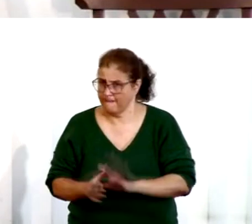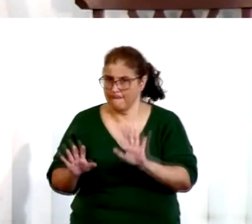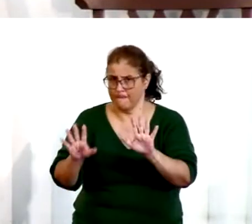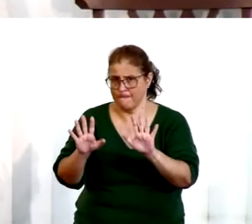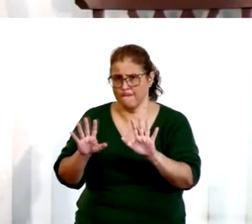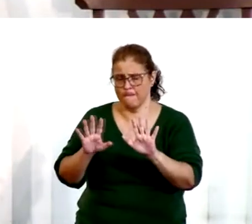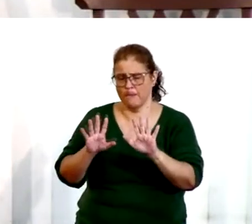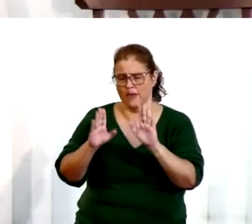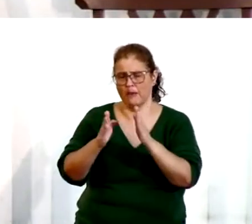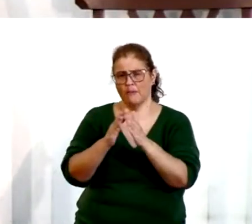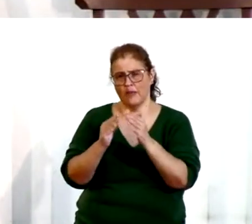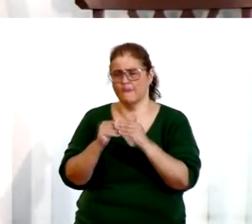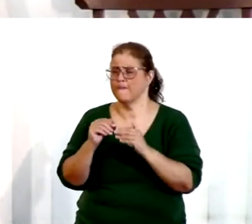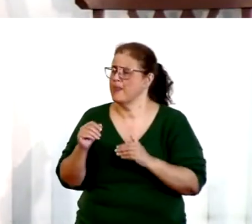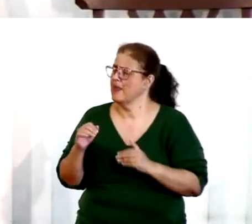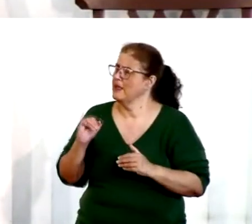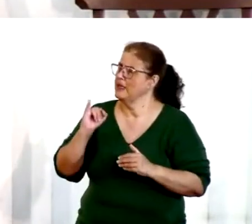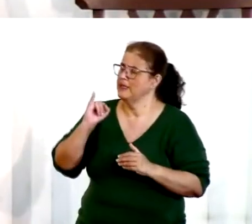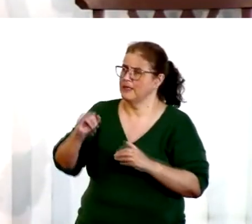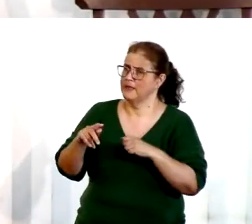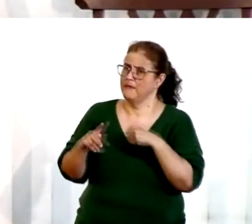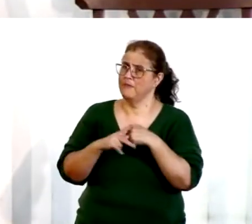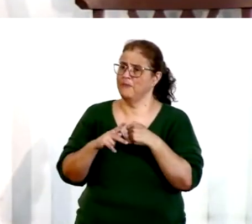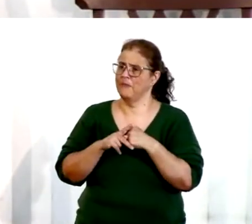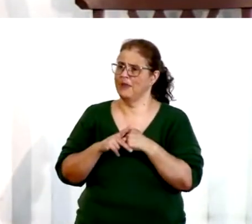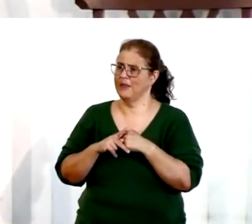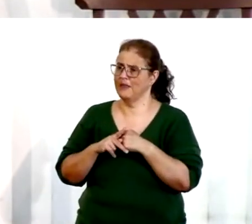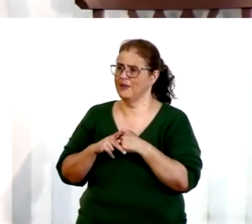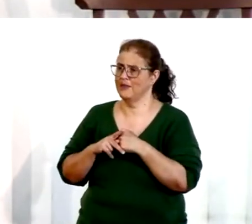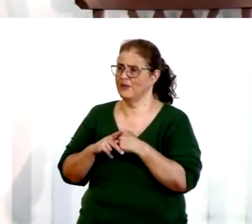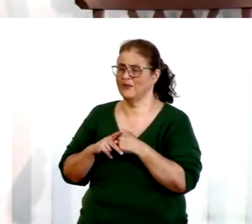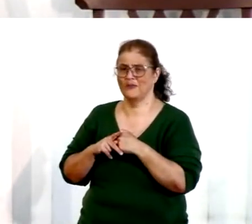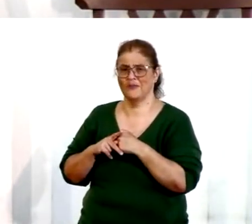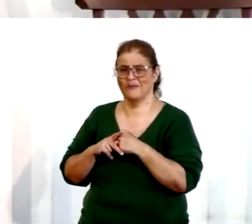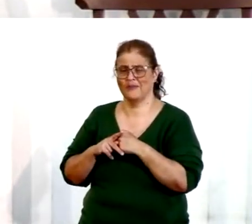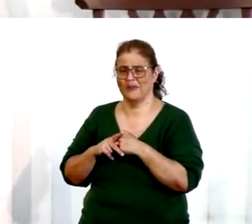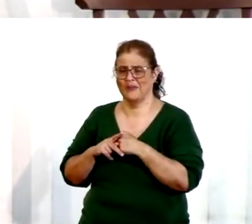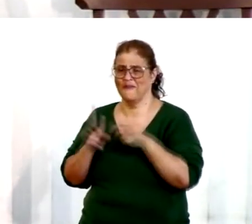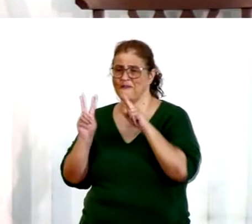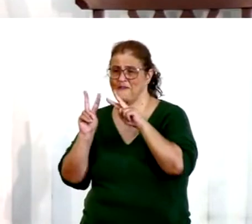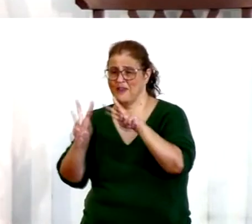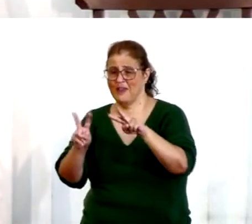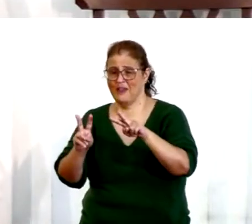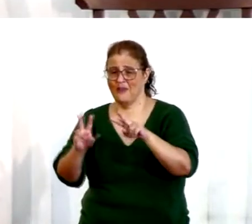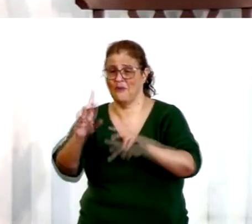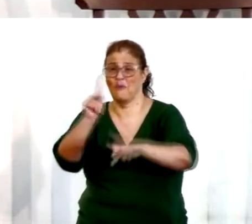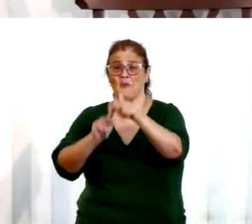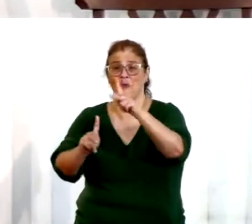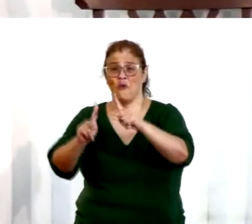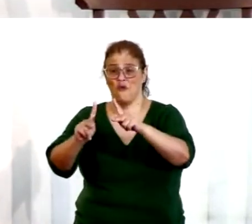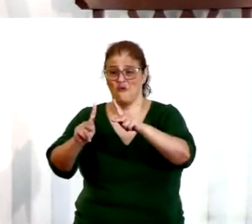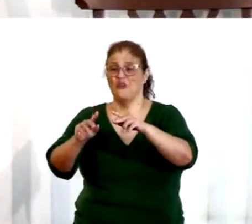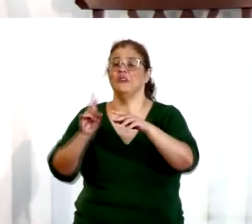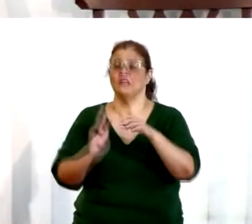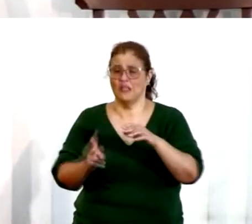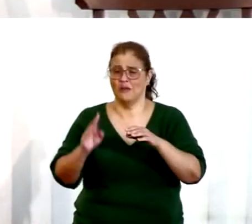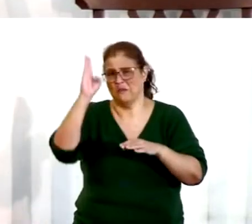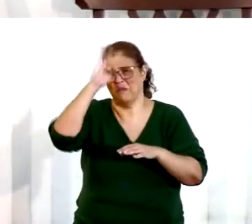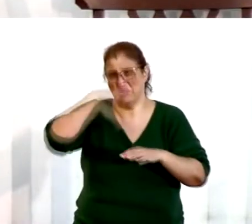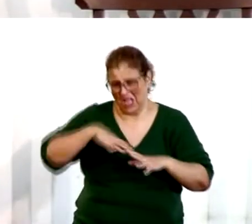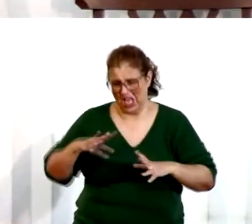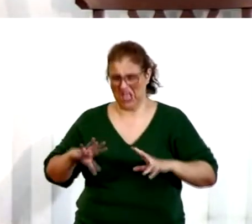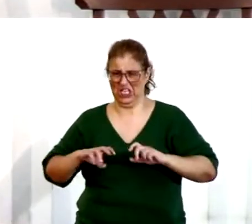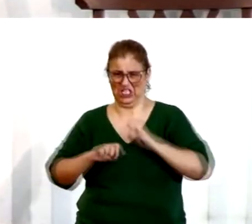para todo aquele povo e vê o povo tomado de maldade, de dolo, de hipocrisia, de inveja? Isso todos